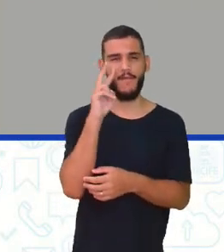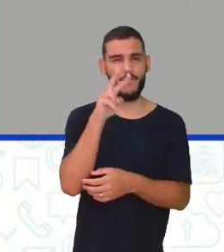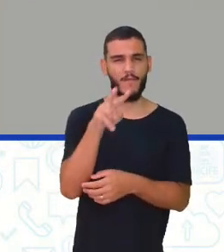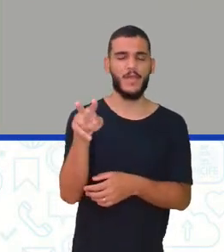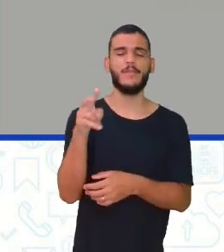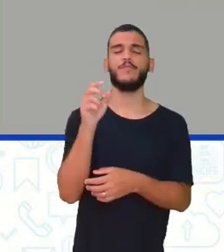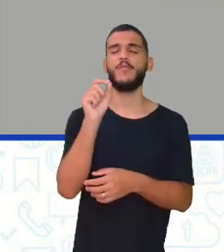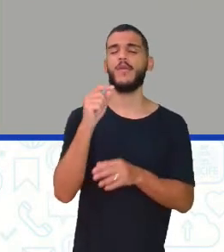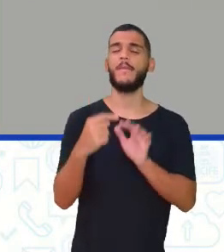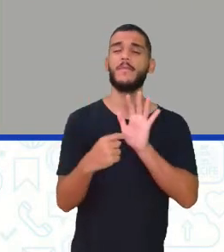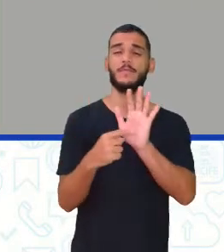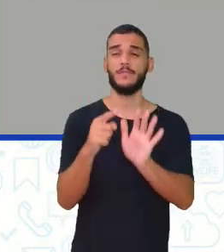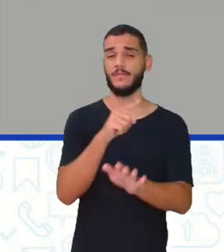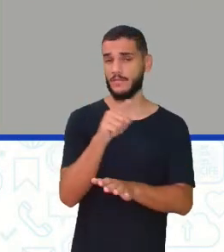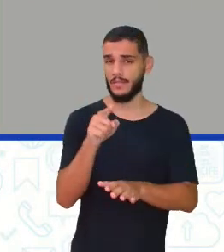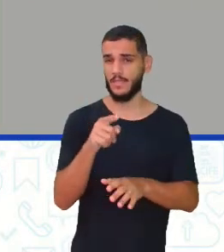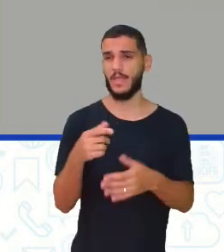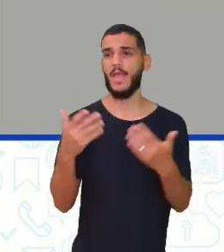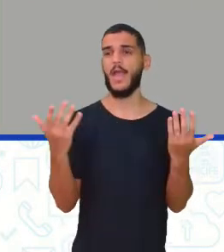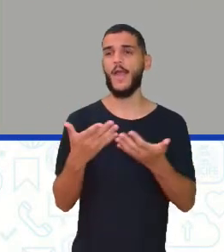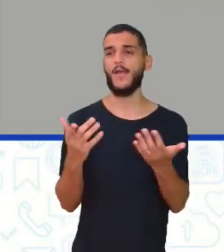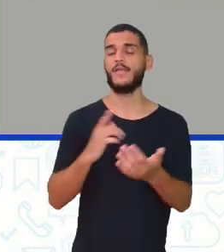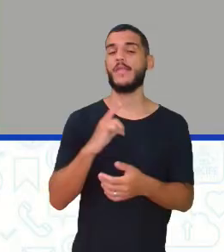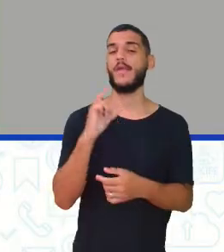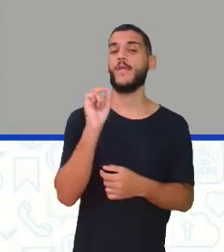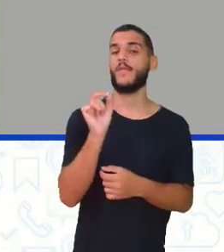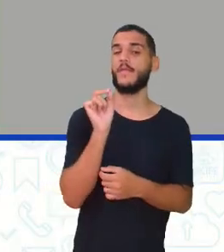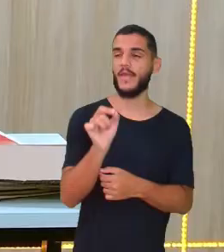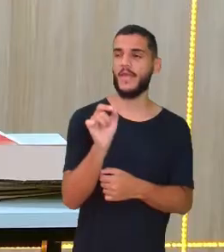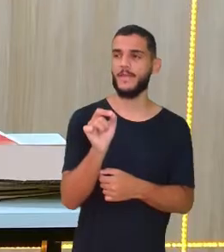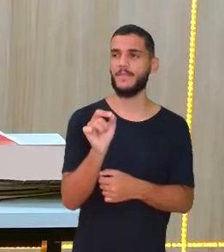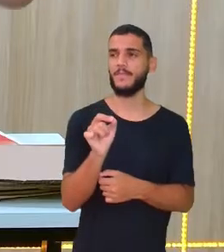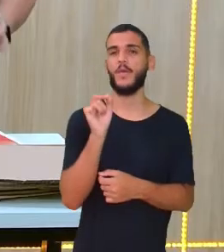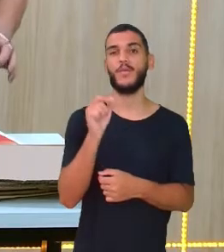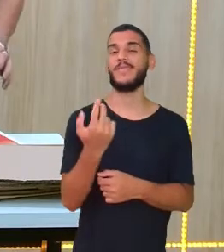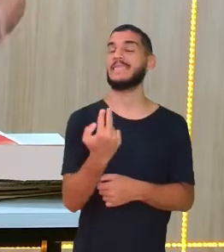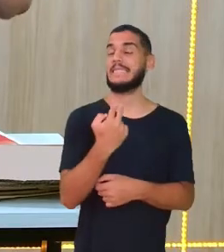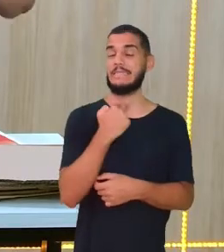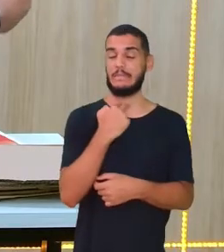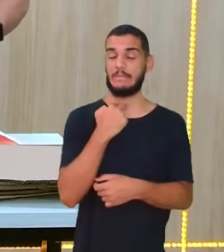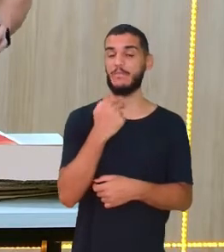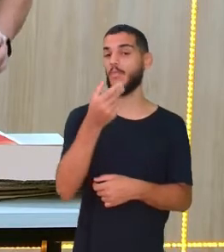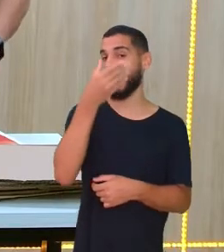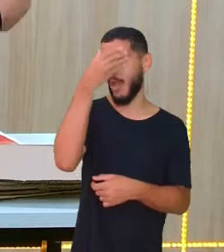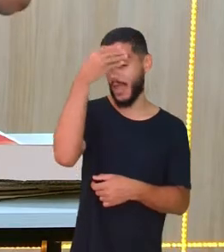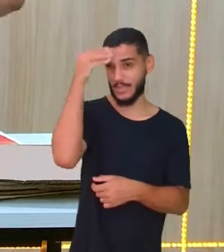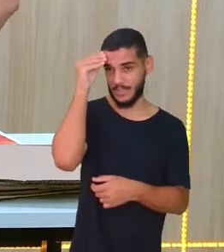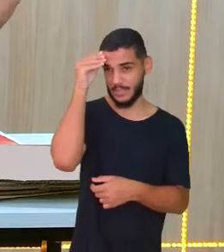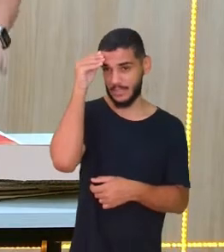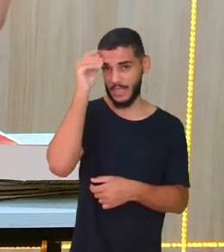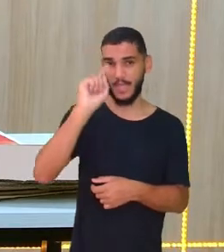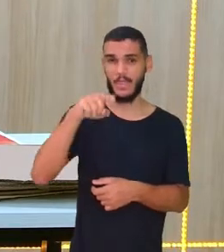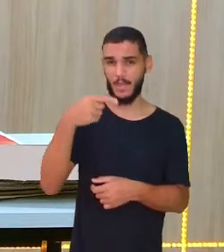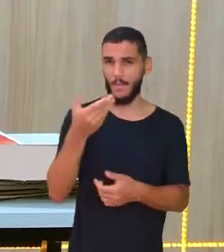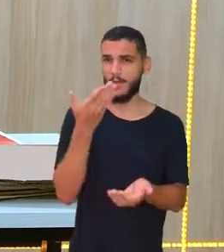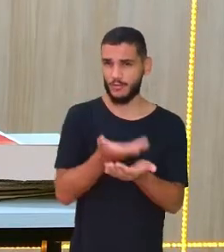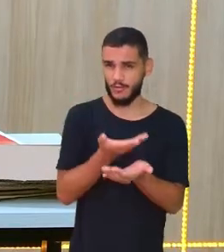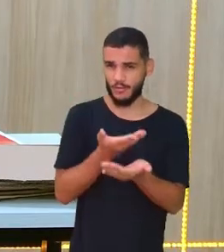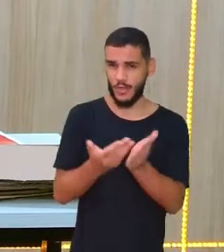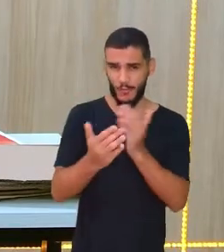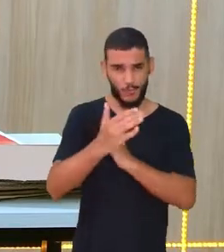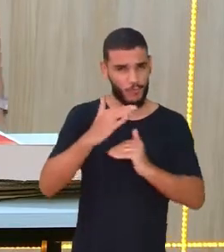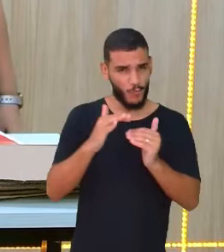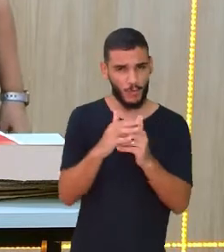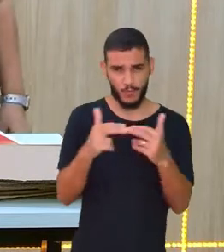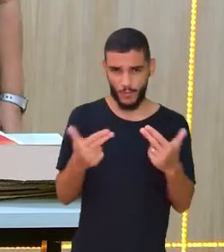mostrei a vocês. A gente vai trazer agora o que é que a gente não pode esquecer depois de ter estudado tudo